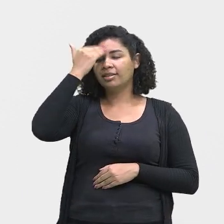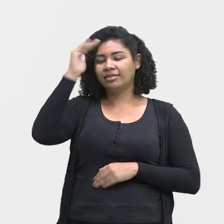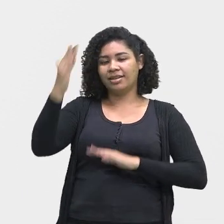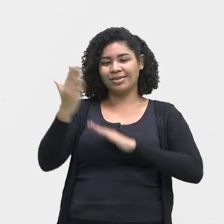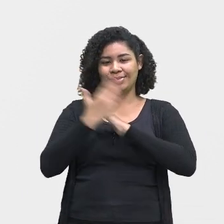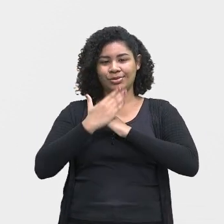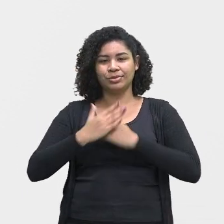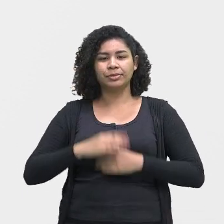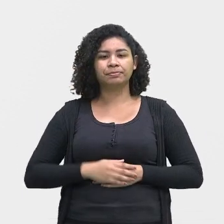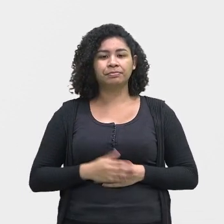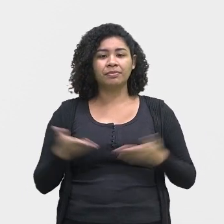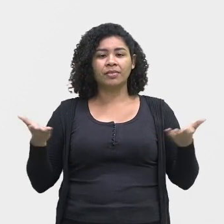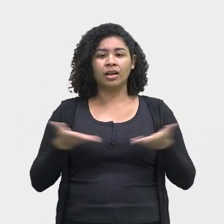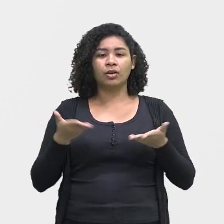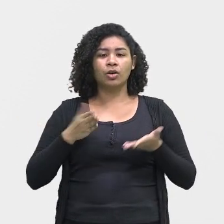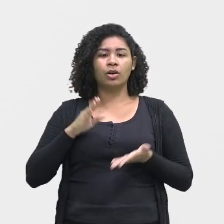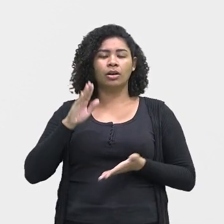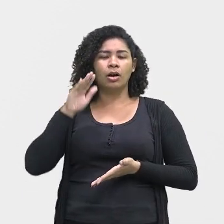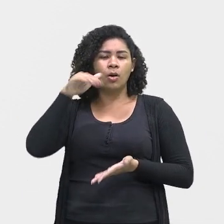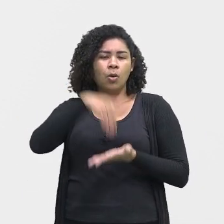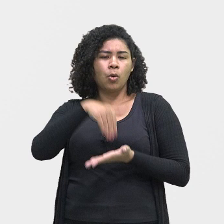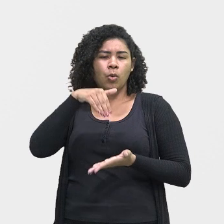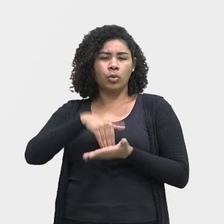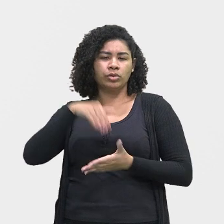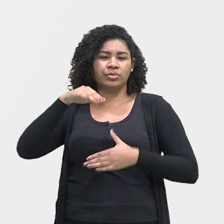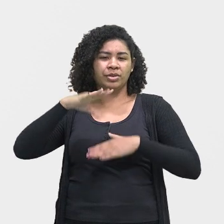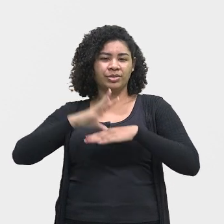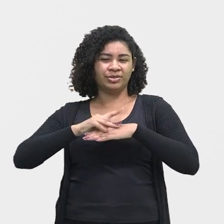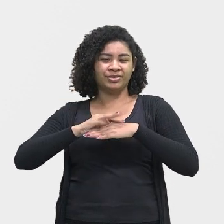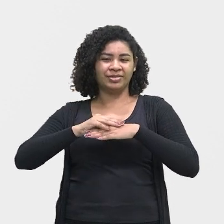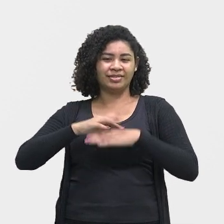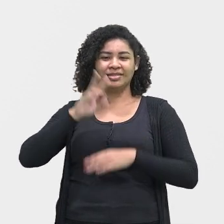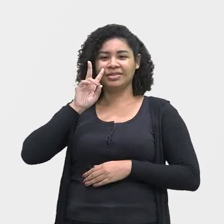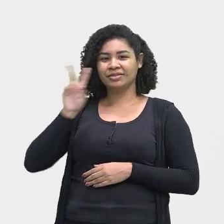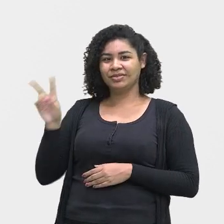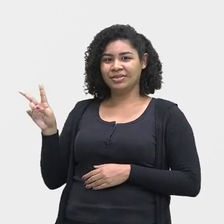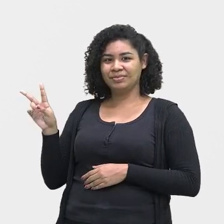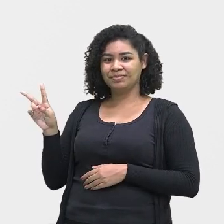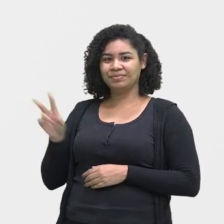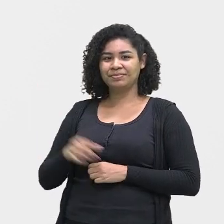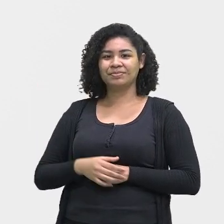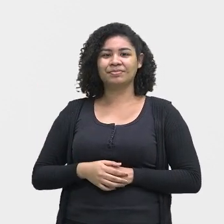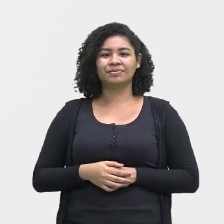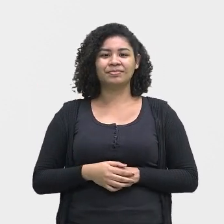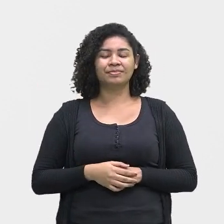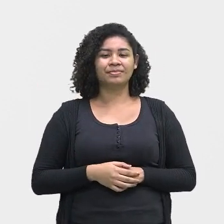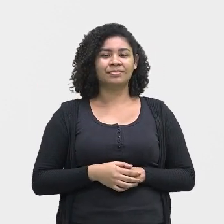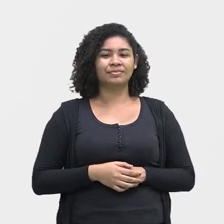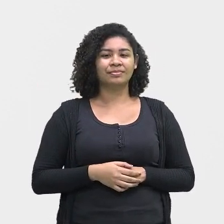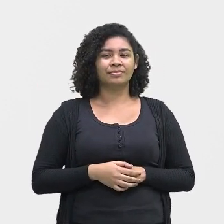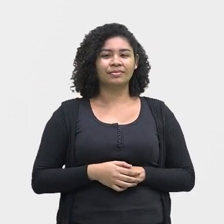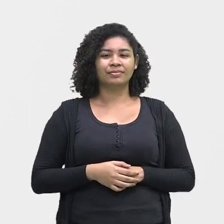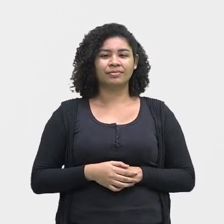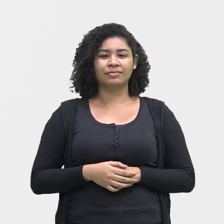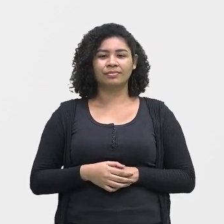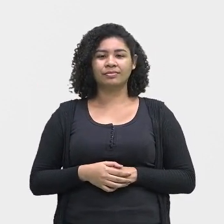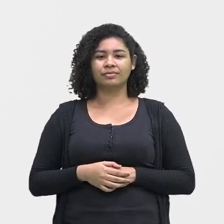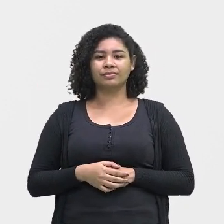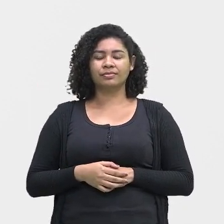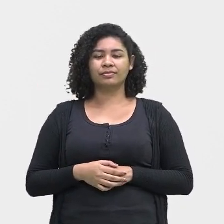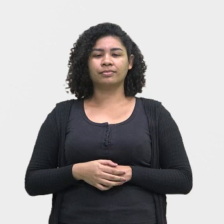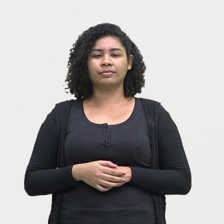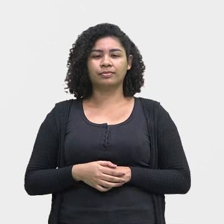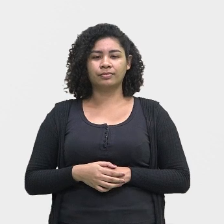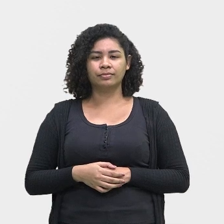nossa última aqui, síndrome, né? Antes da DLI, Feral Familial Insomnia. Então,